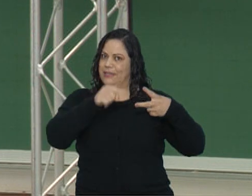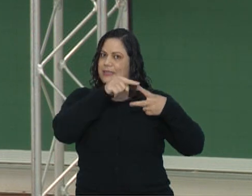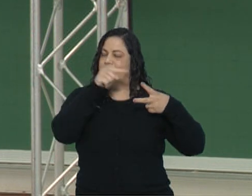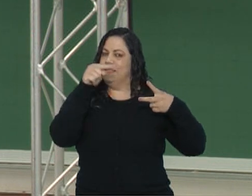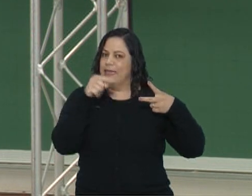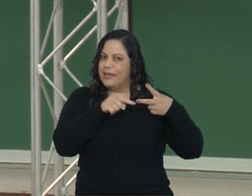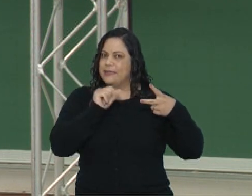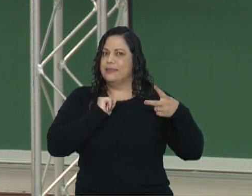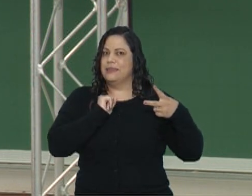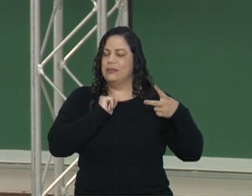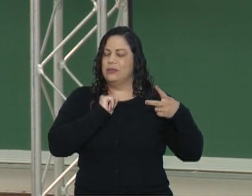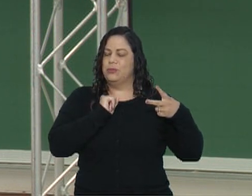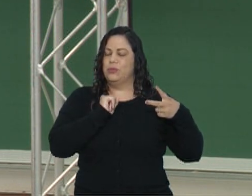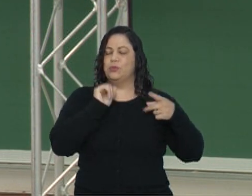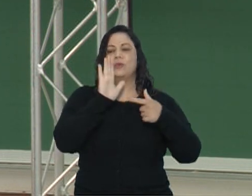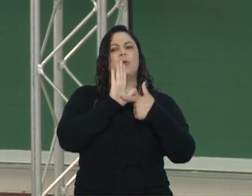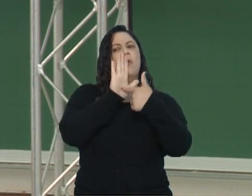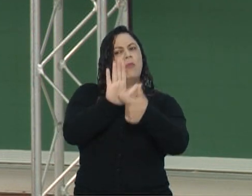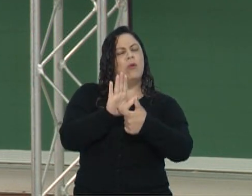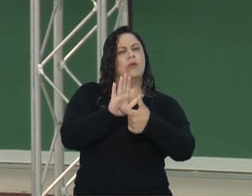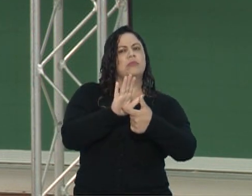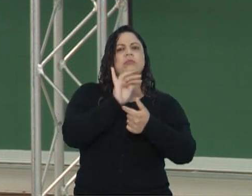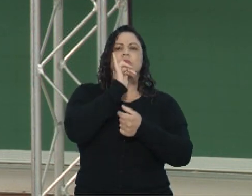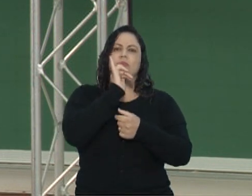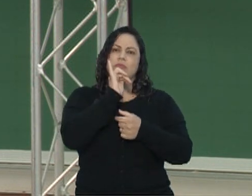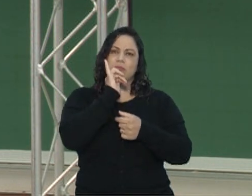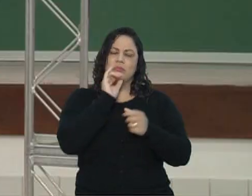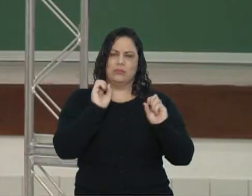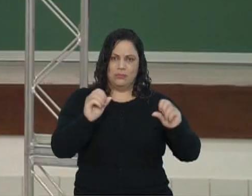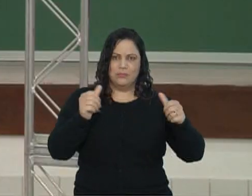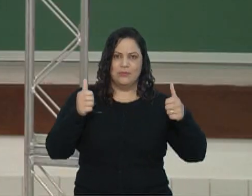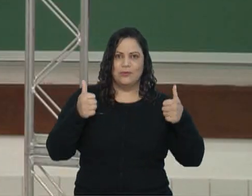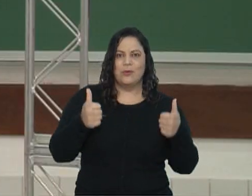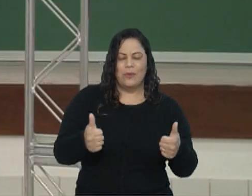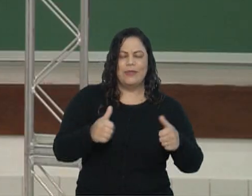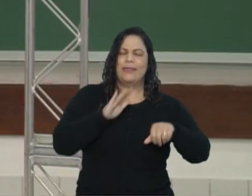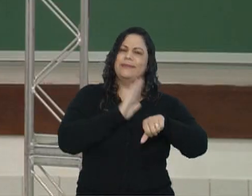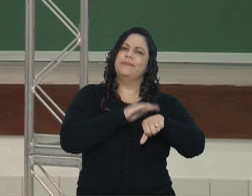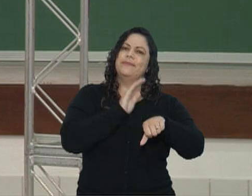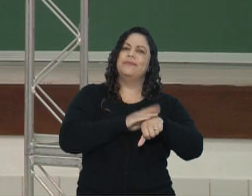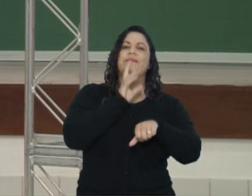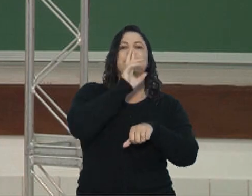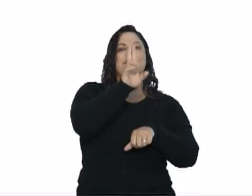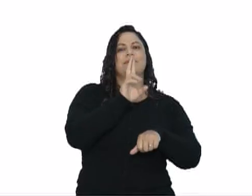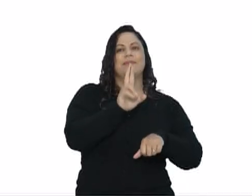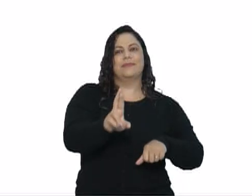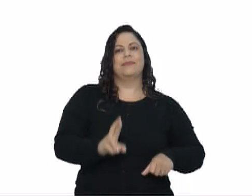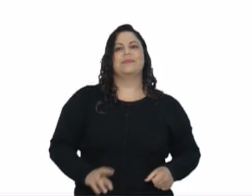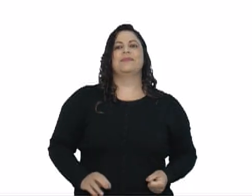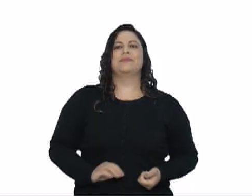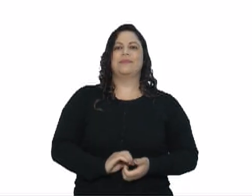Me cite aí exemplos de totalitarismo. Tempinho para vocês fazerem.